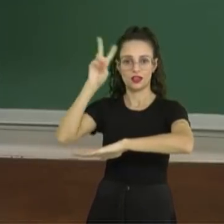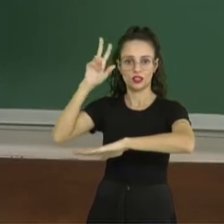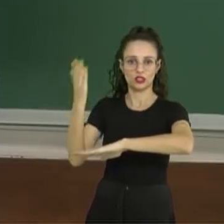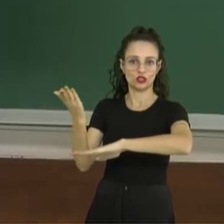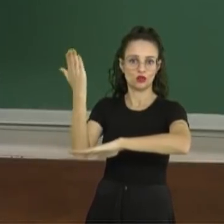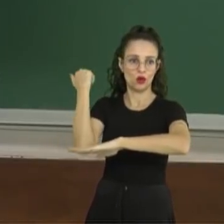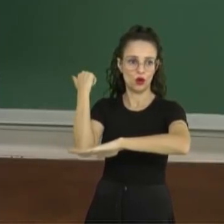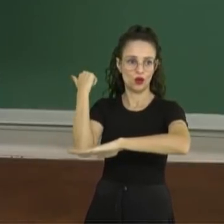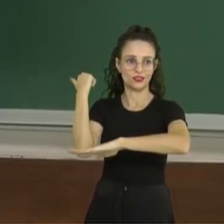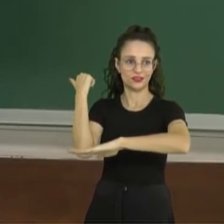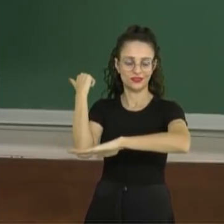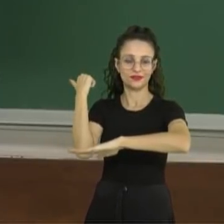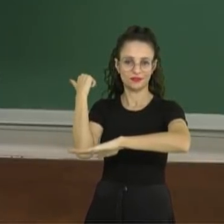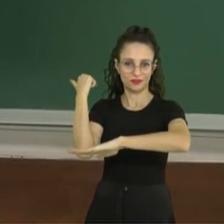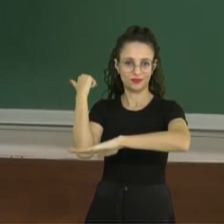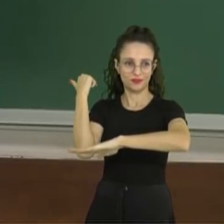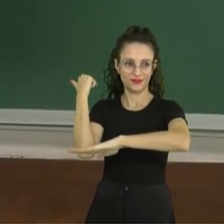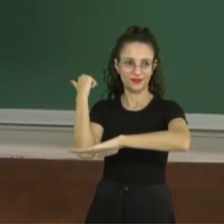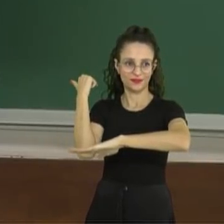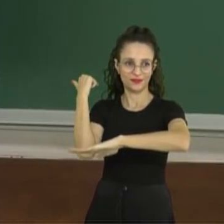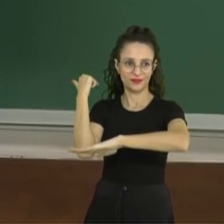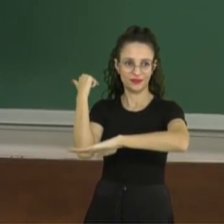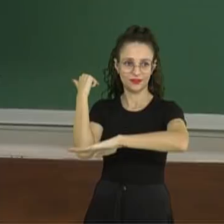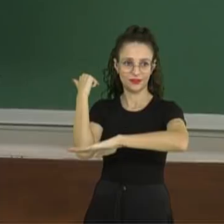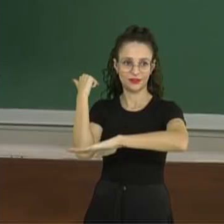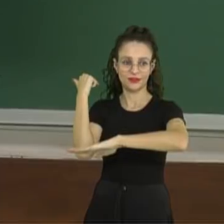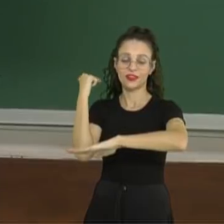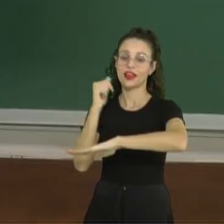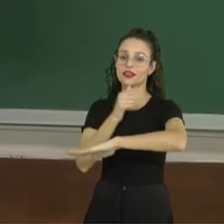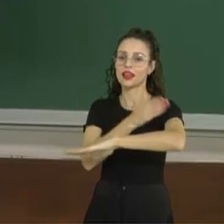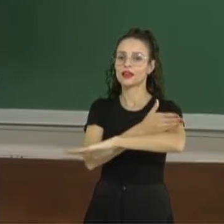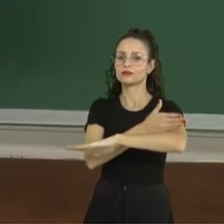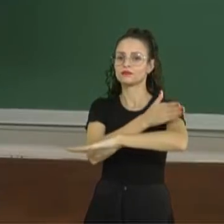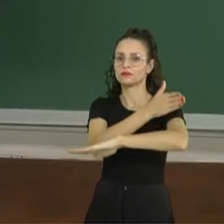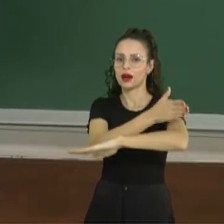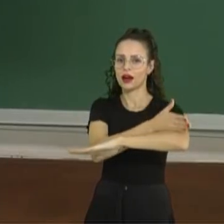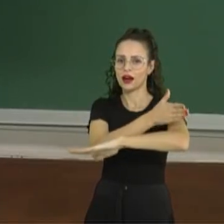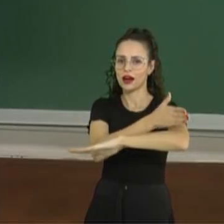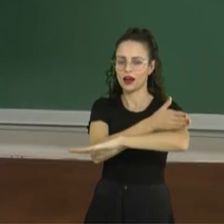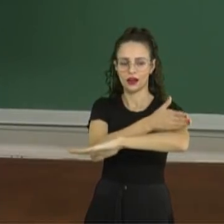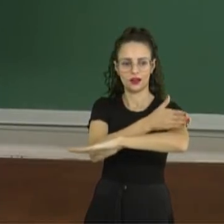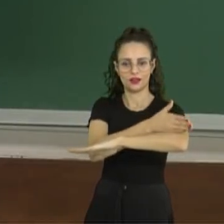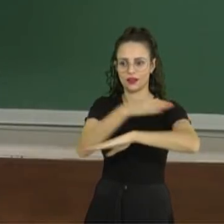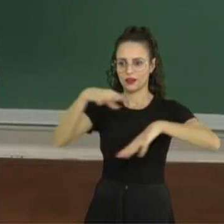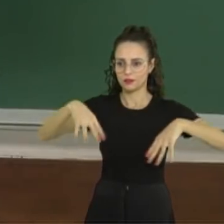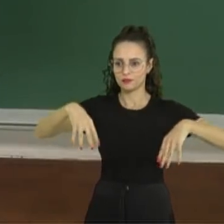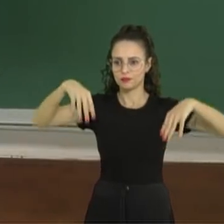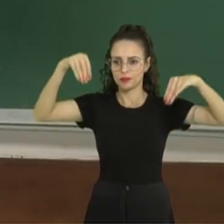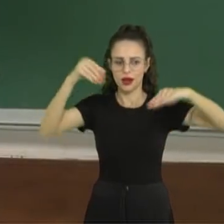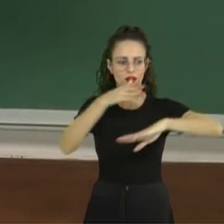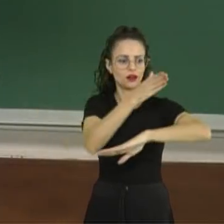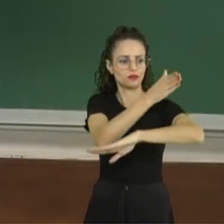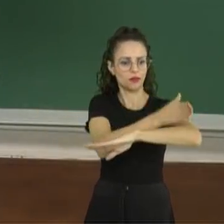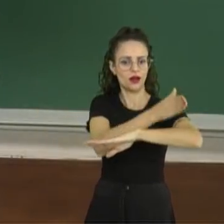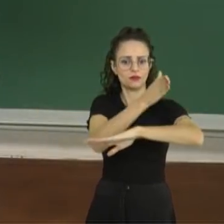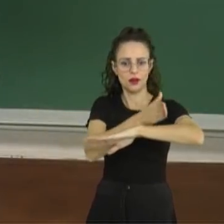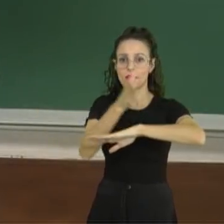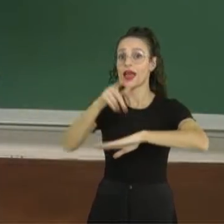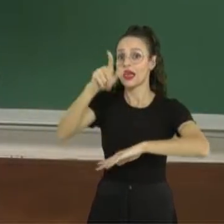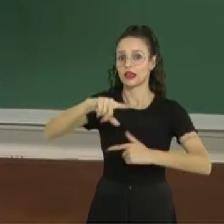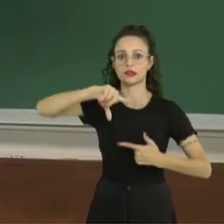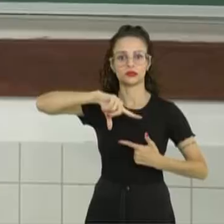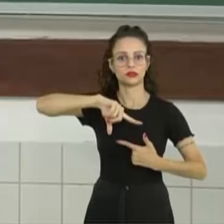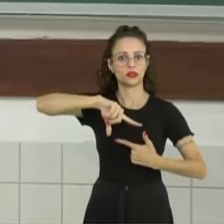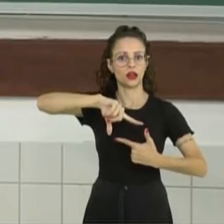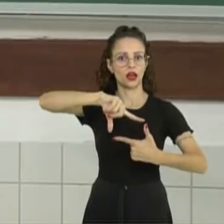as primeiras espécies Homo, né, por exemplo, até 4.000 anos antes de Cristo. É uma divisão extremamente